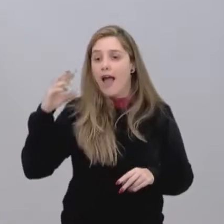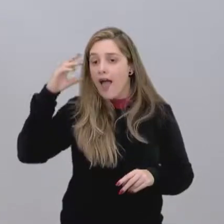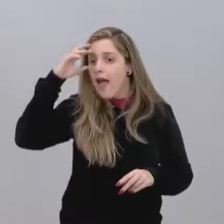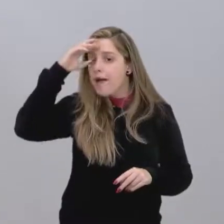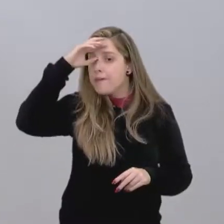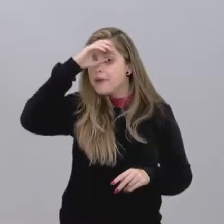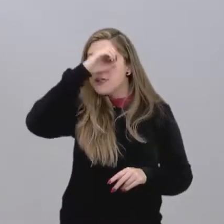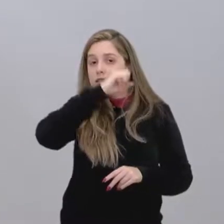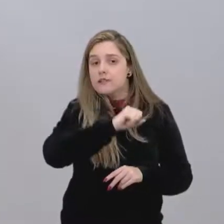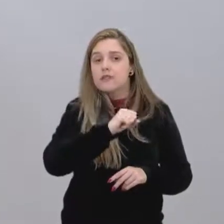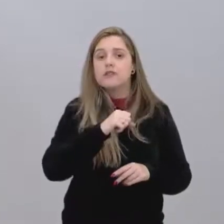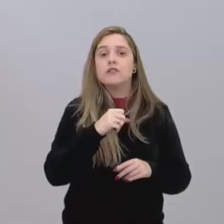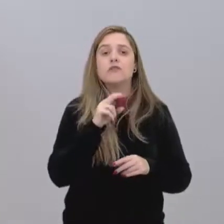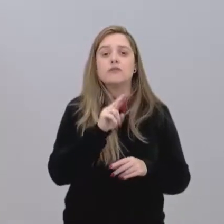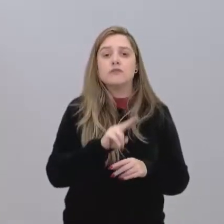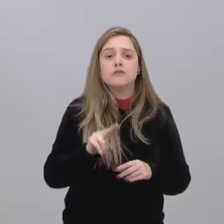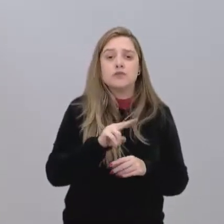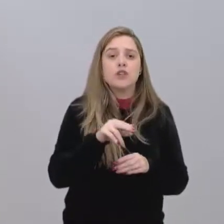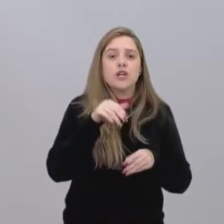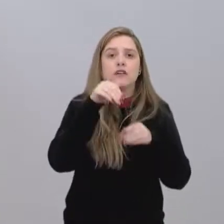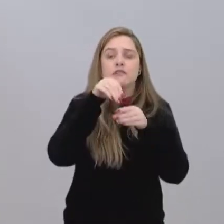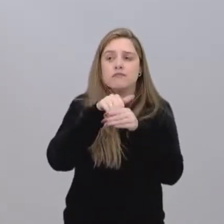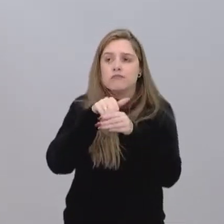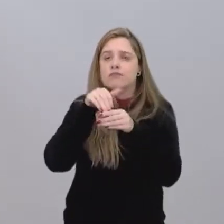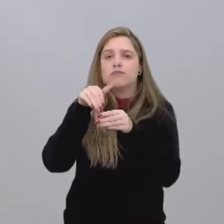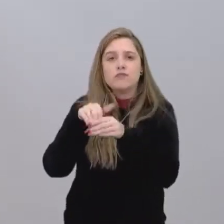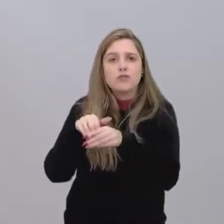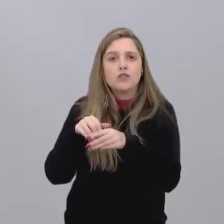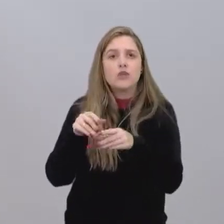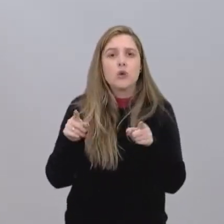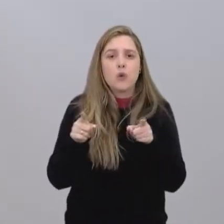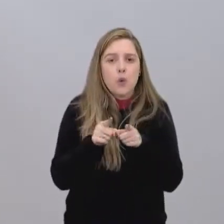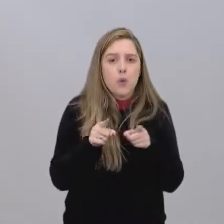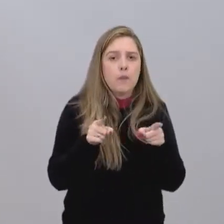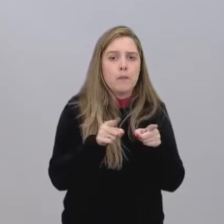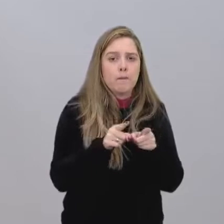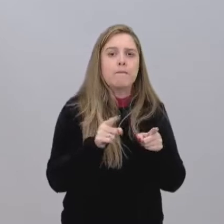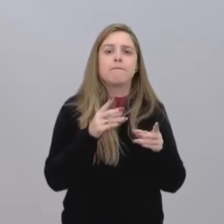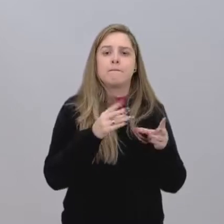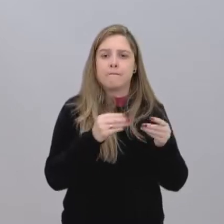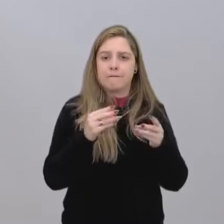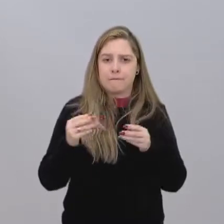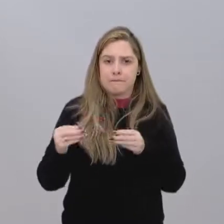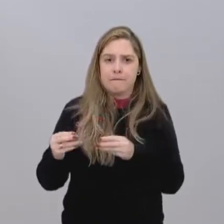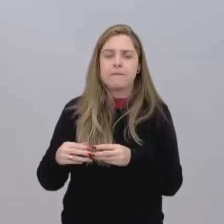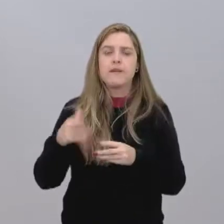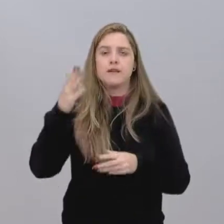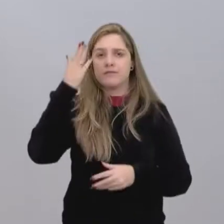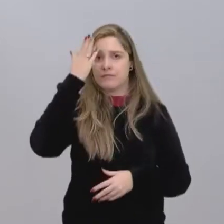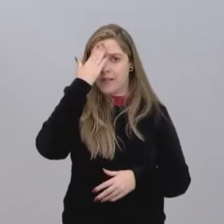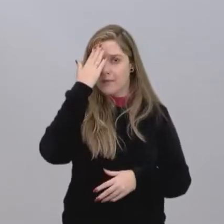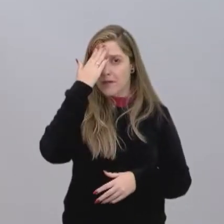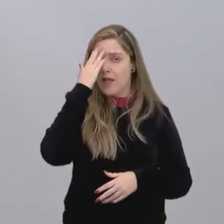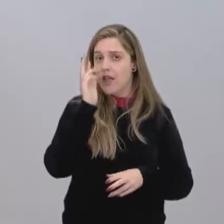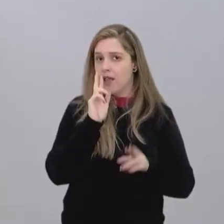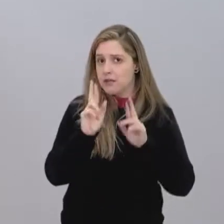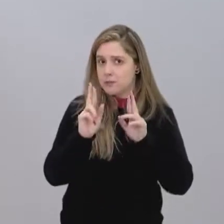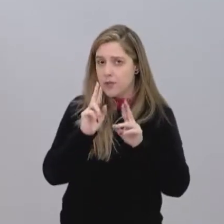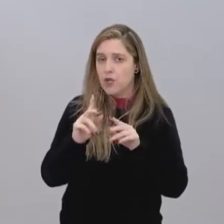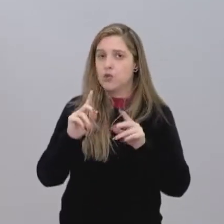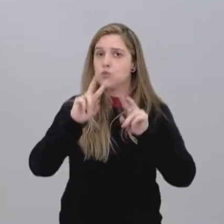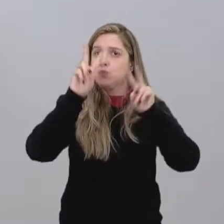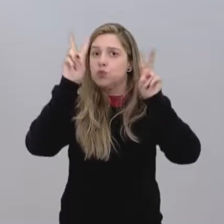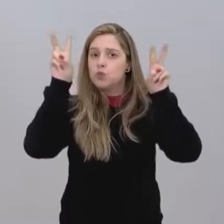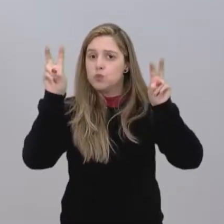aprender a debater. Dentro de um debate, a gente precisa estudar bastante, né, a gente precisa saber a respeito do tema que a gente